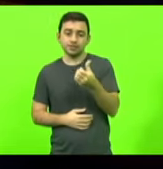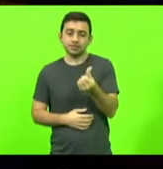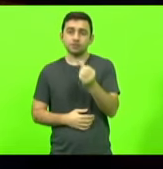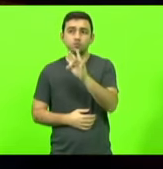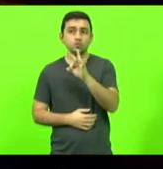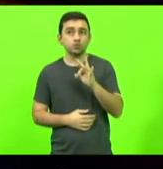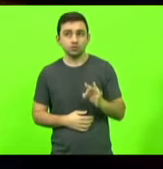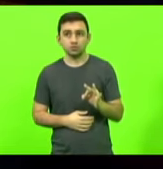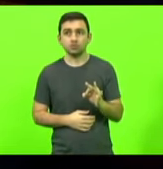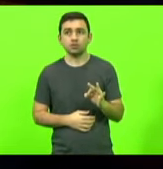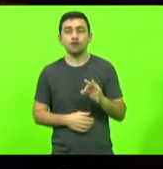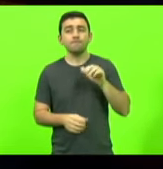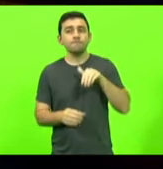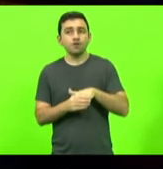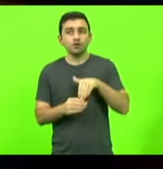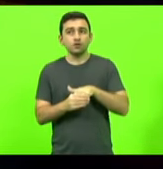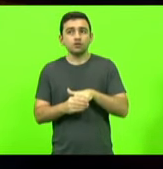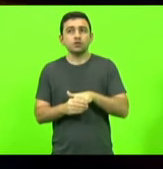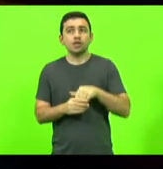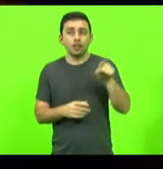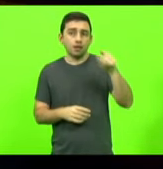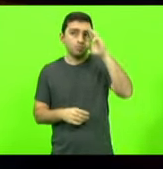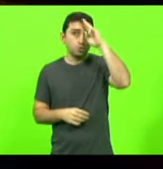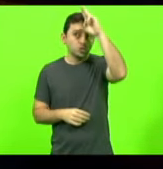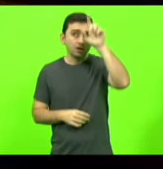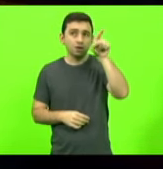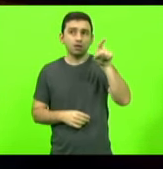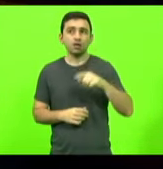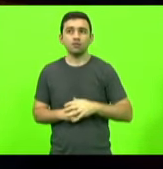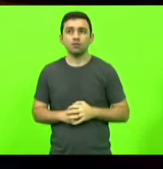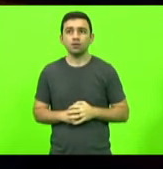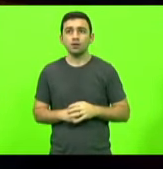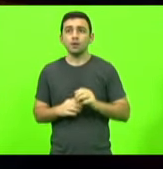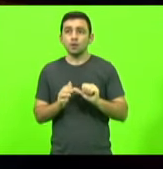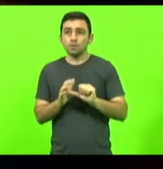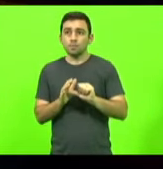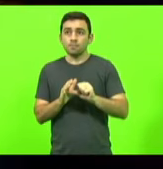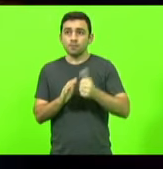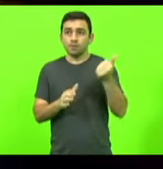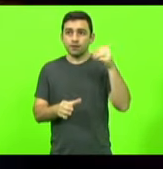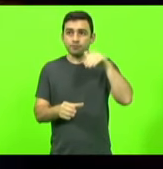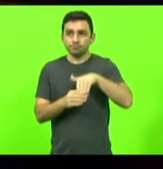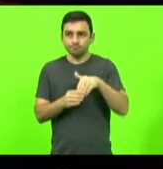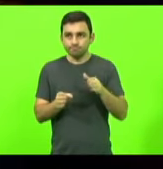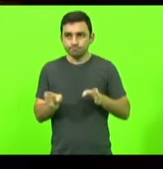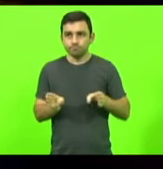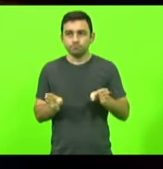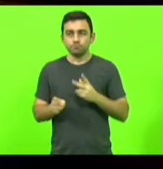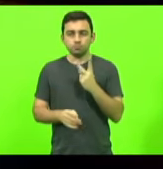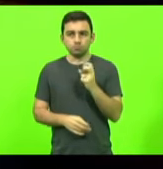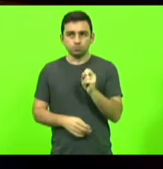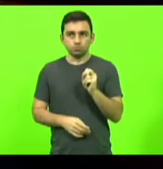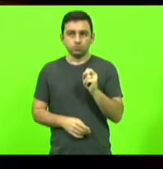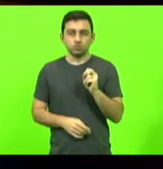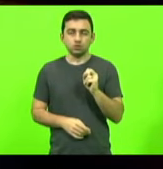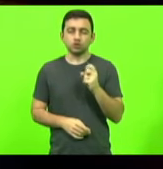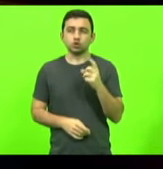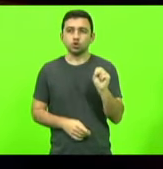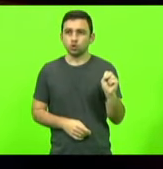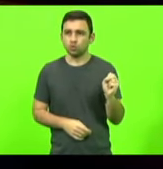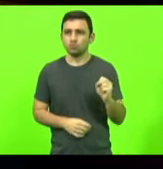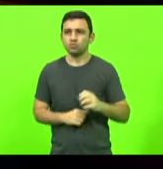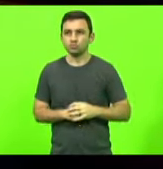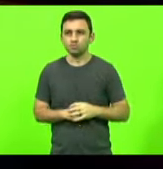76% da votação para o Bolsonaro no primeiro turno de 2018. Não é gostar